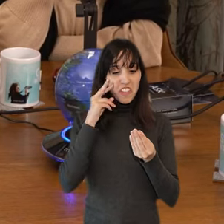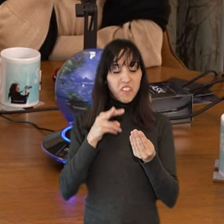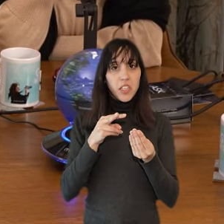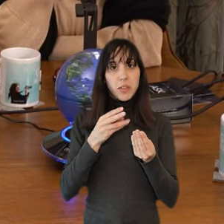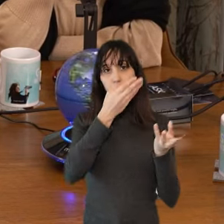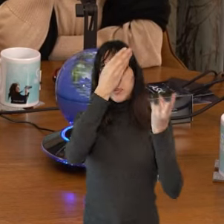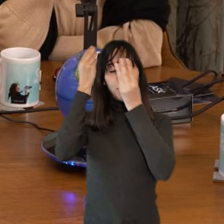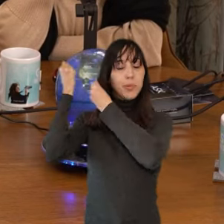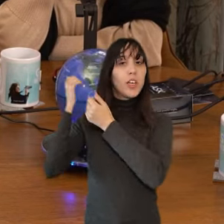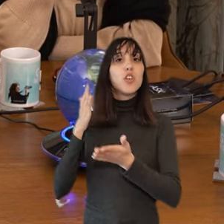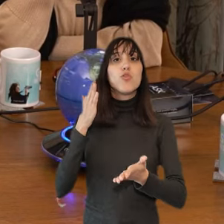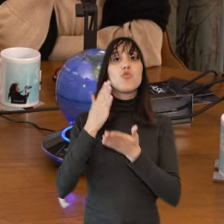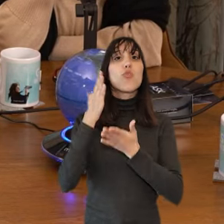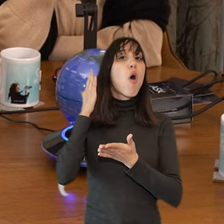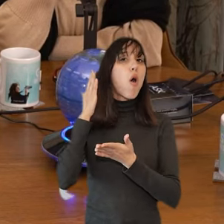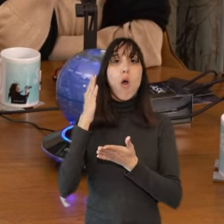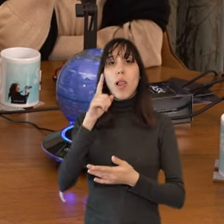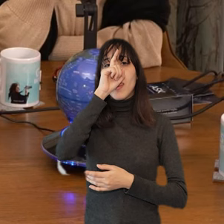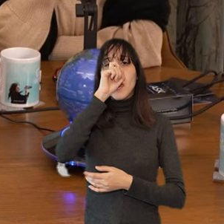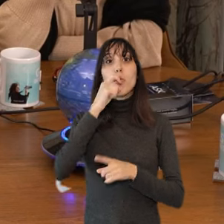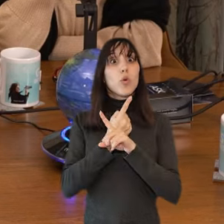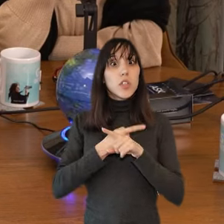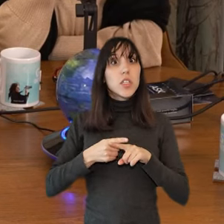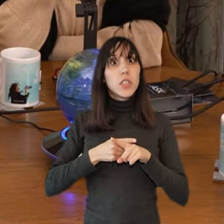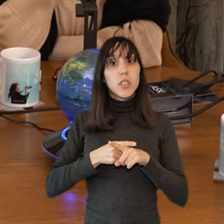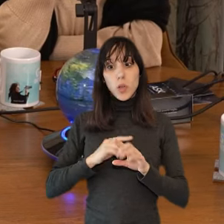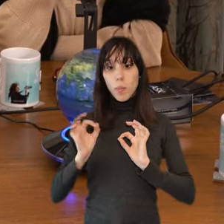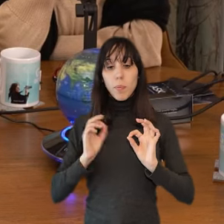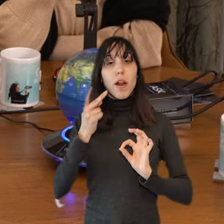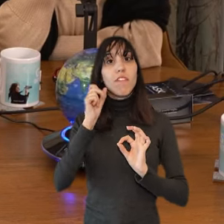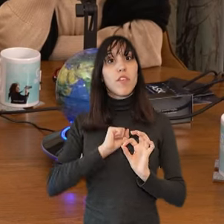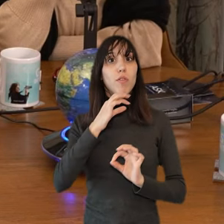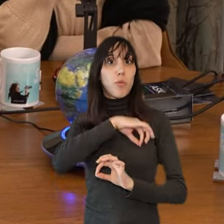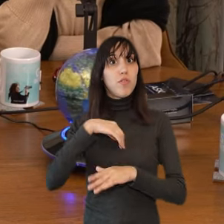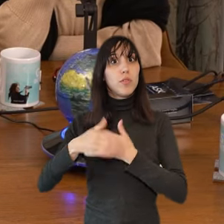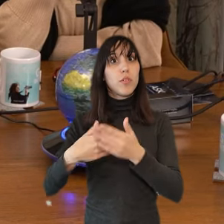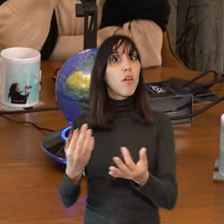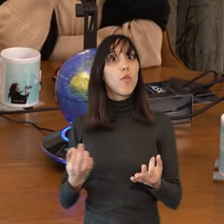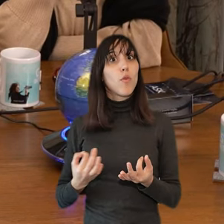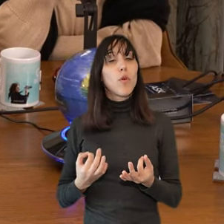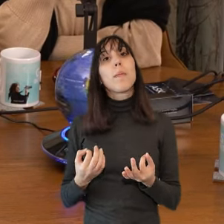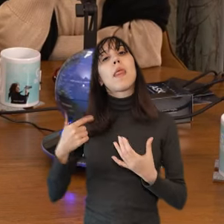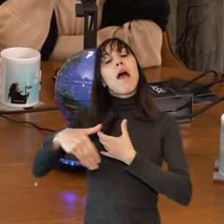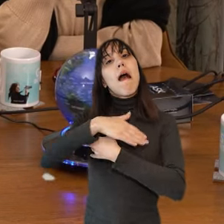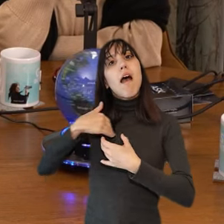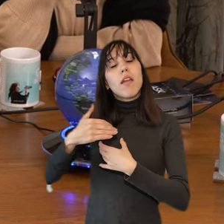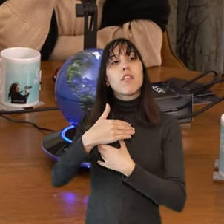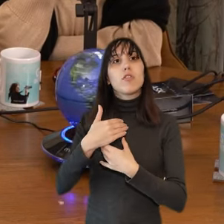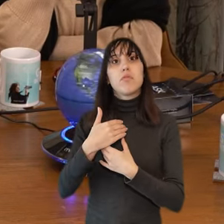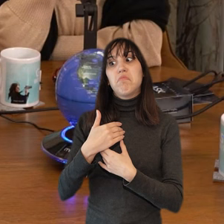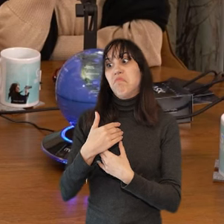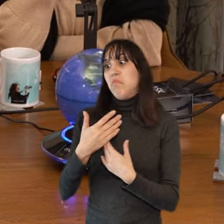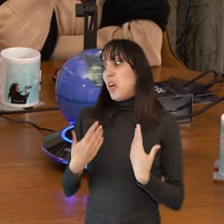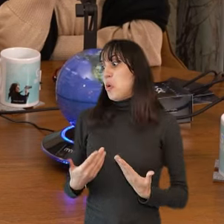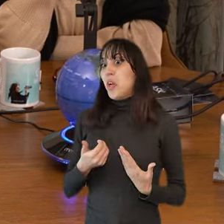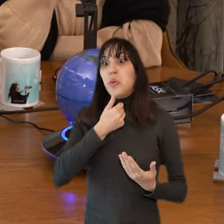só só reti realmente aquilo que me interessava e que me preparou para a minha vida profissional não é e portanto Houve aqui áreas por mais que